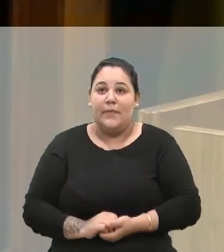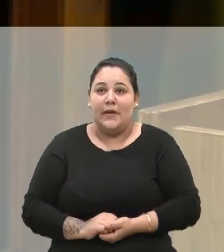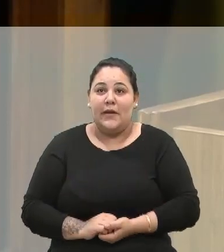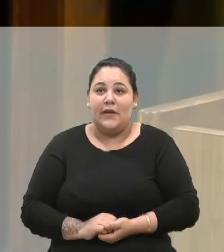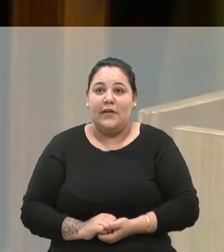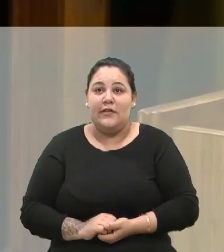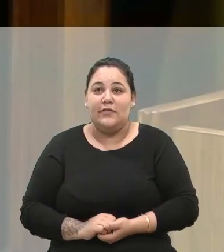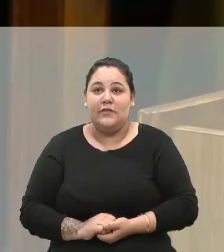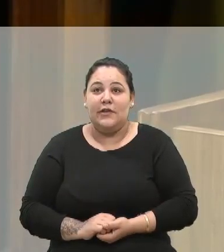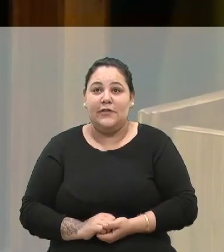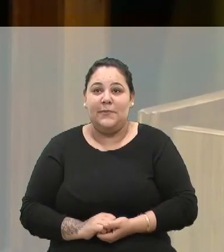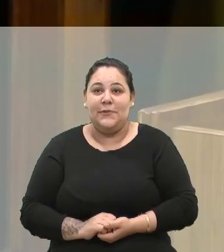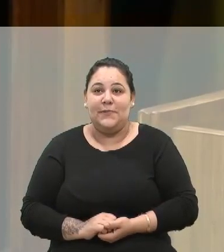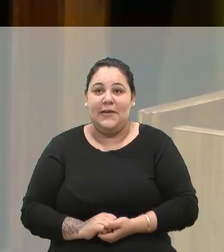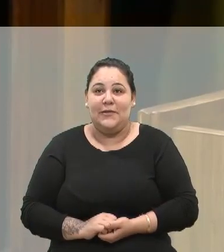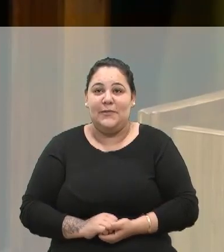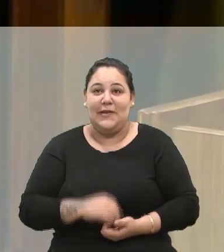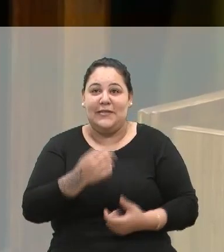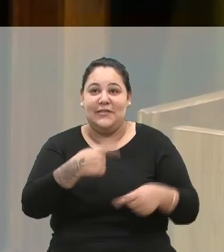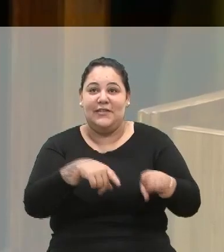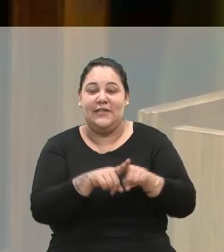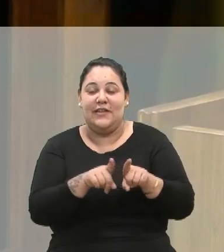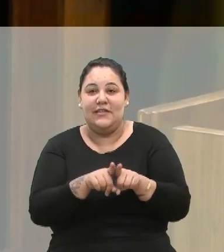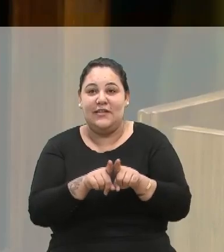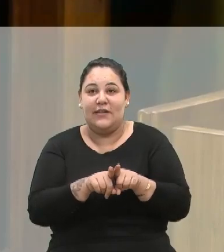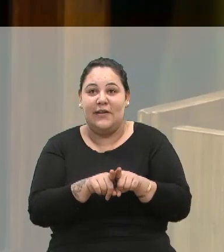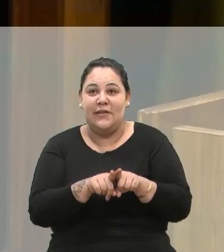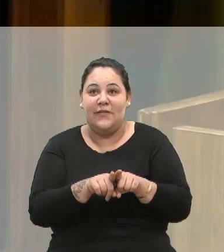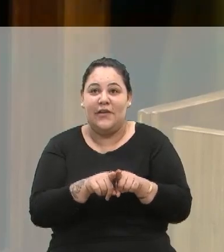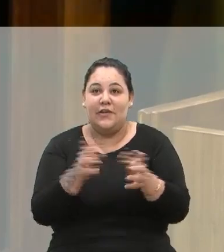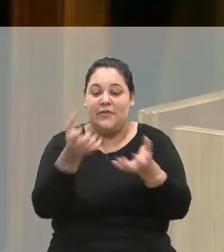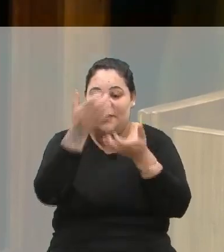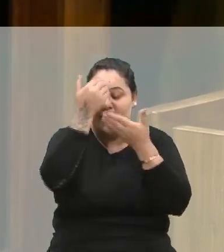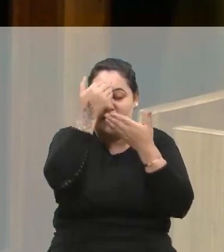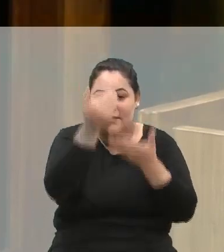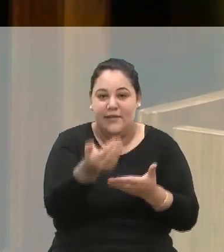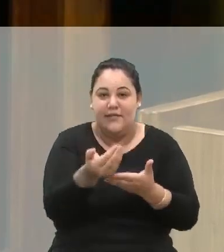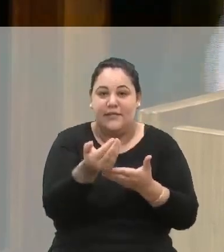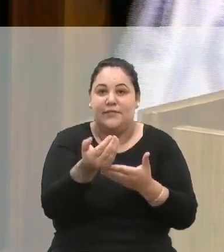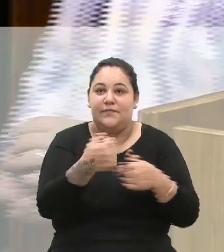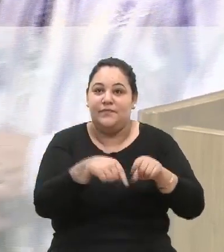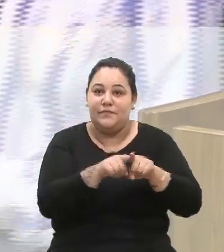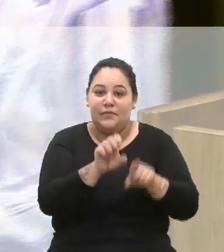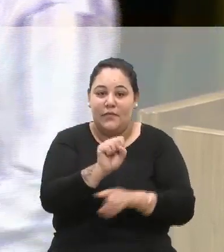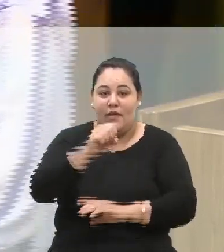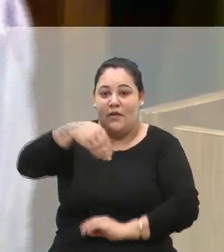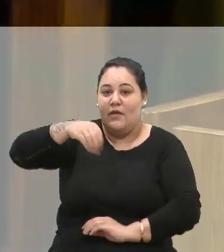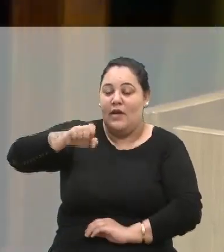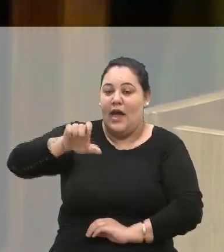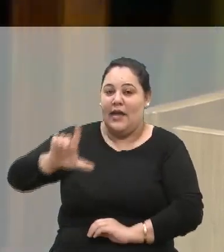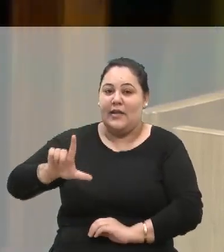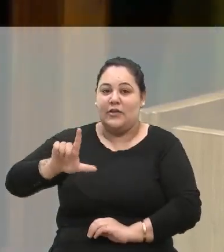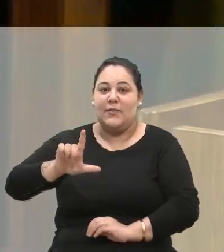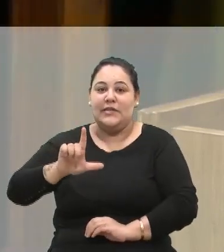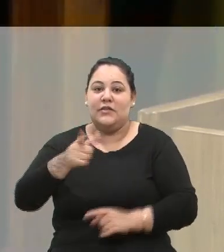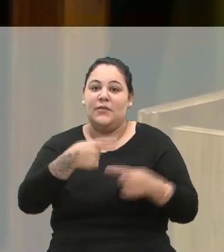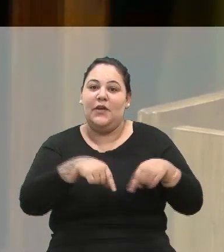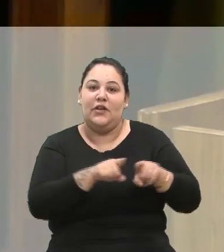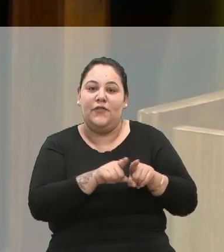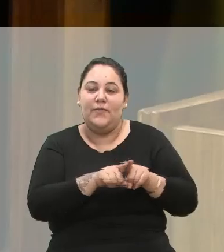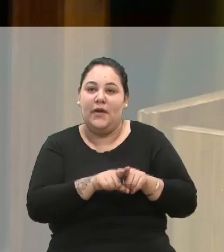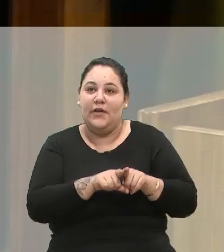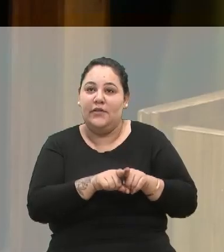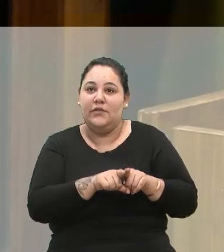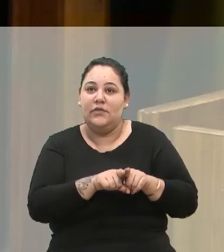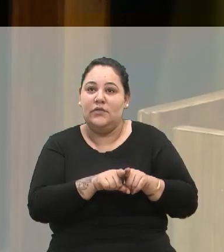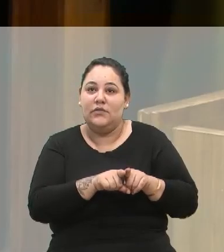bairros, que chama Bairro Limpo. Também quero agradecer o apoio da Ismel. Graças a Deus aí